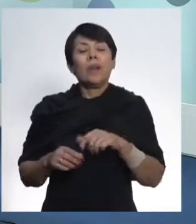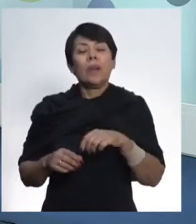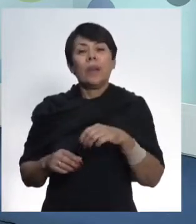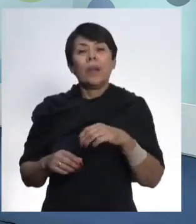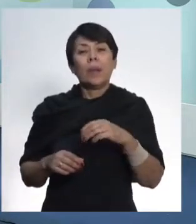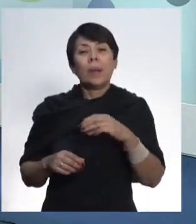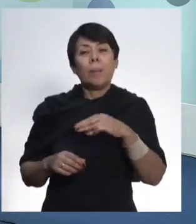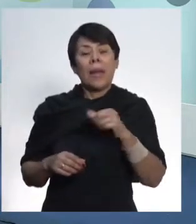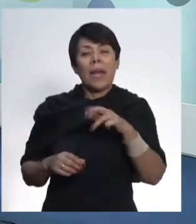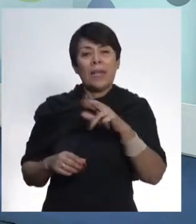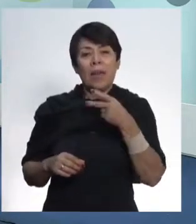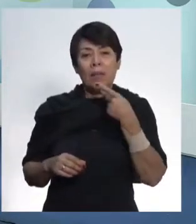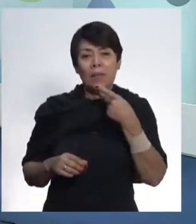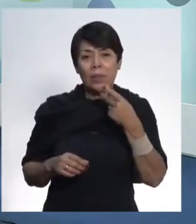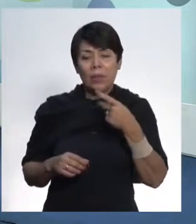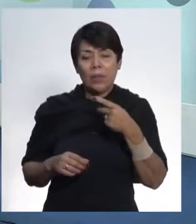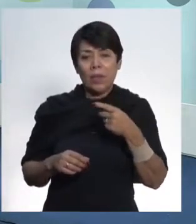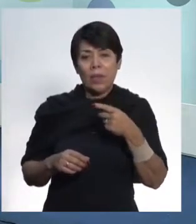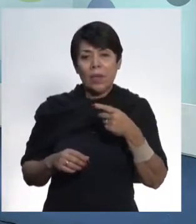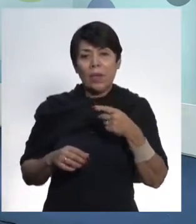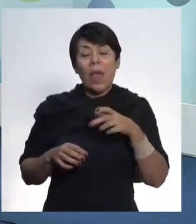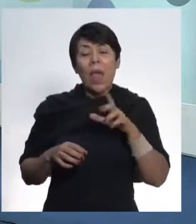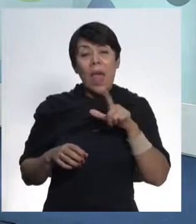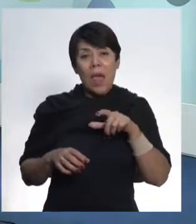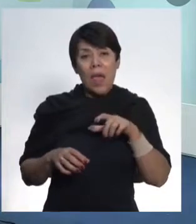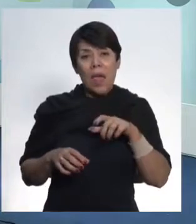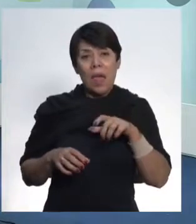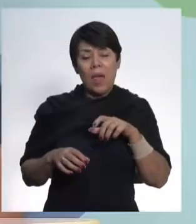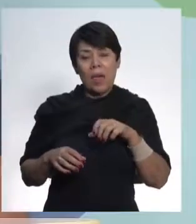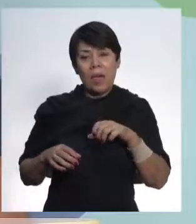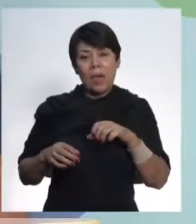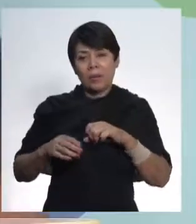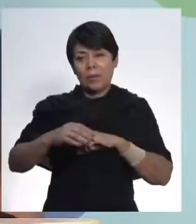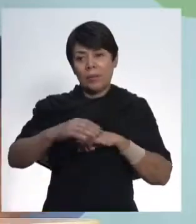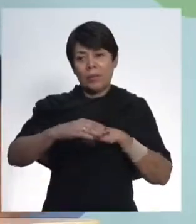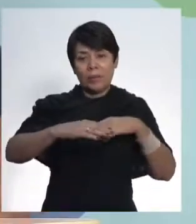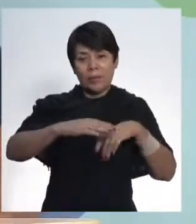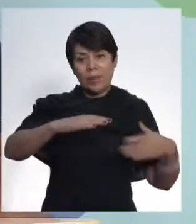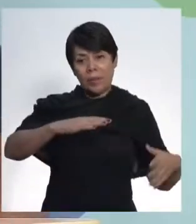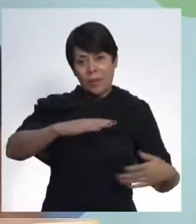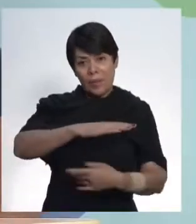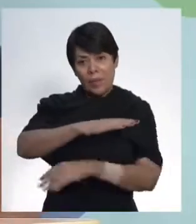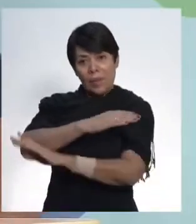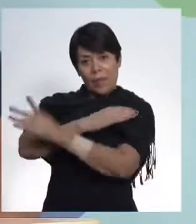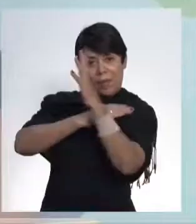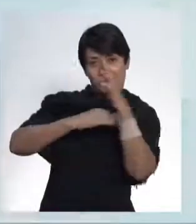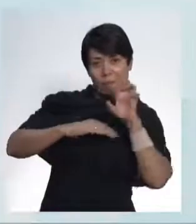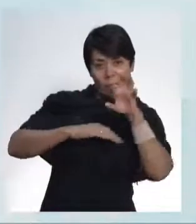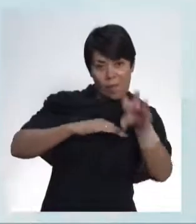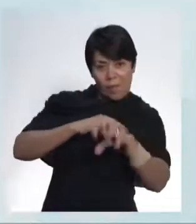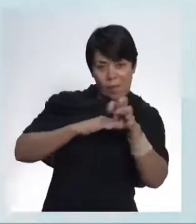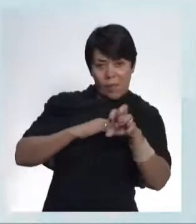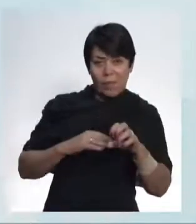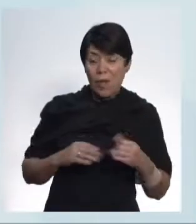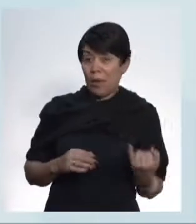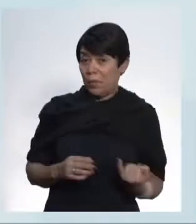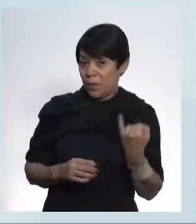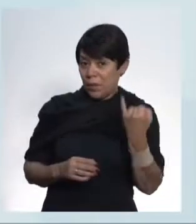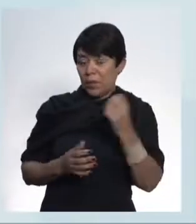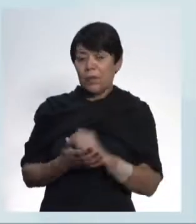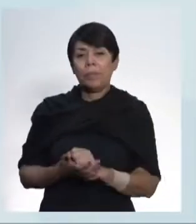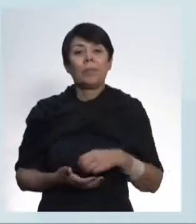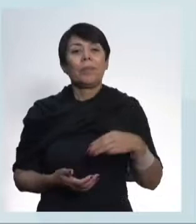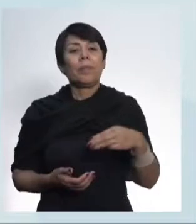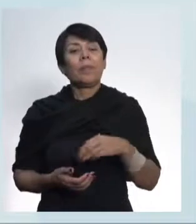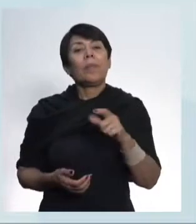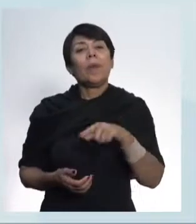Clara falou um rico ecossistema. Confere? Vamos ver aí na tela aí as respostas. Aí. Vamos ver a primeira questão, a resposta. O que é mangue?